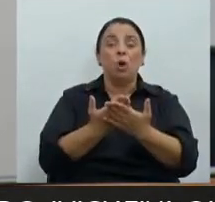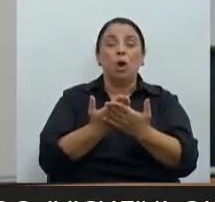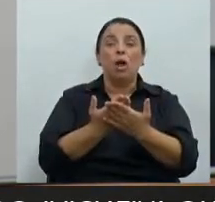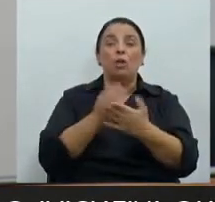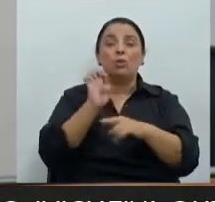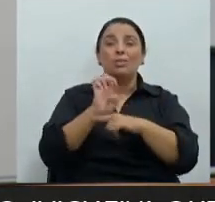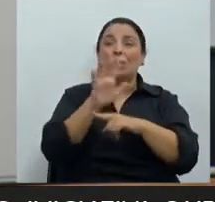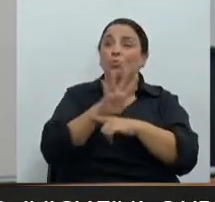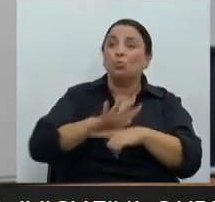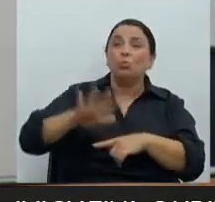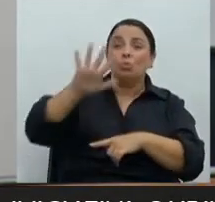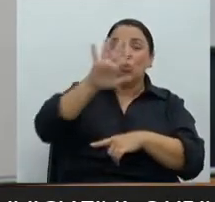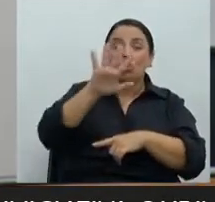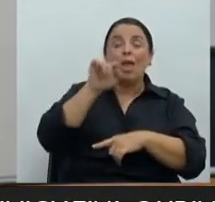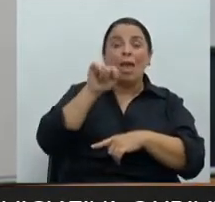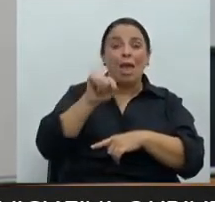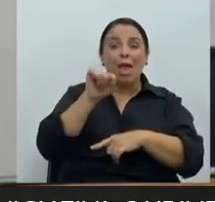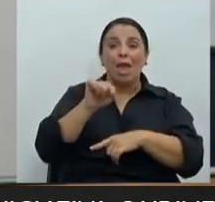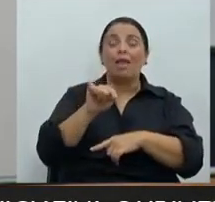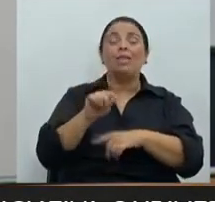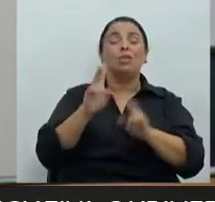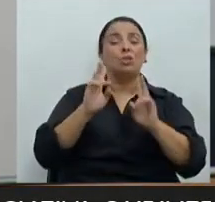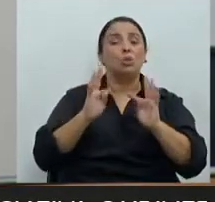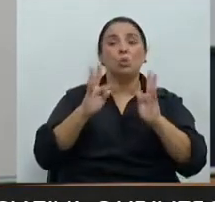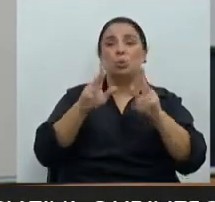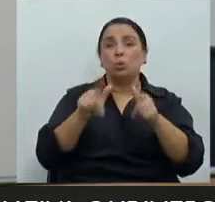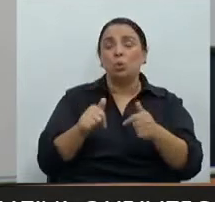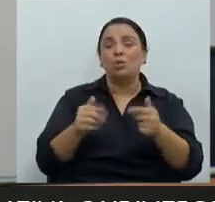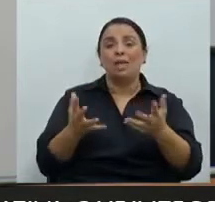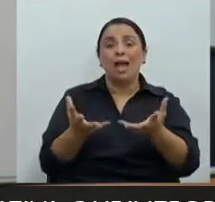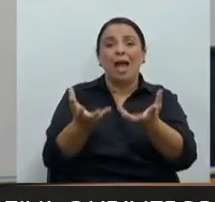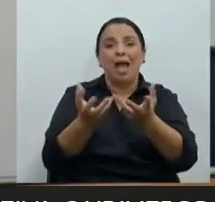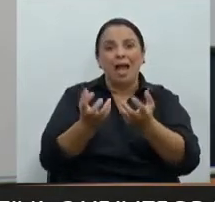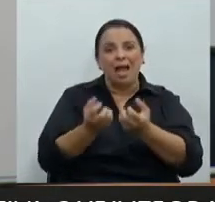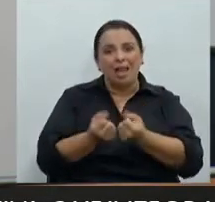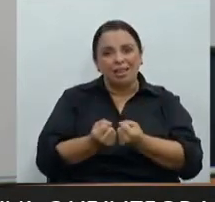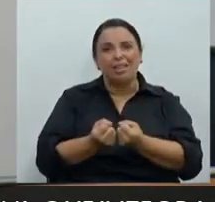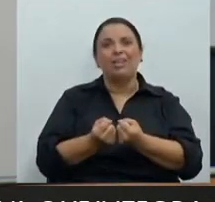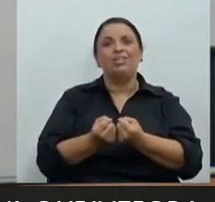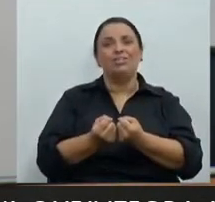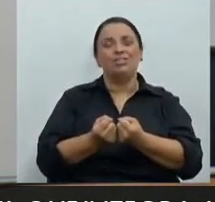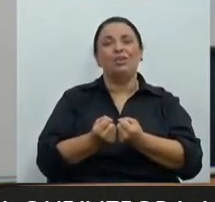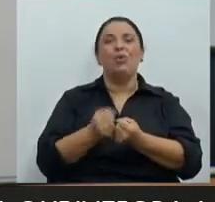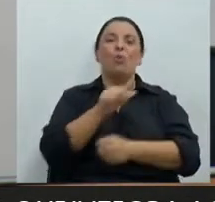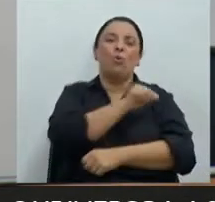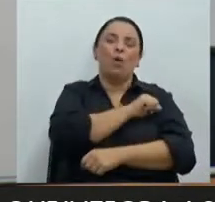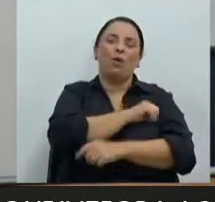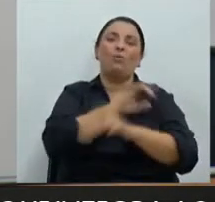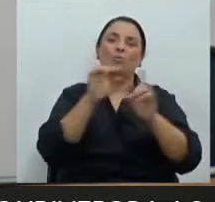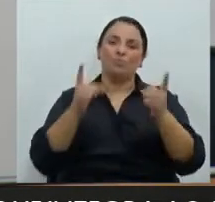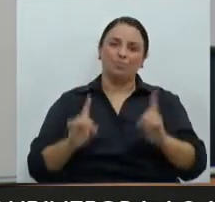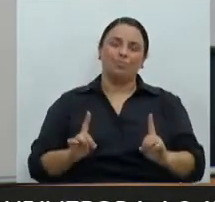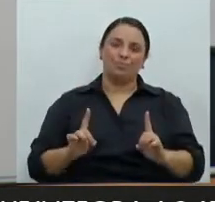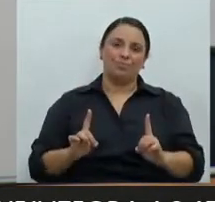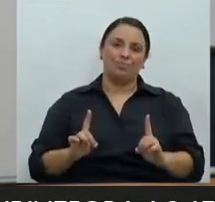o estudante com deficiência. Nós temos, a partir disso,